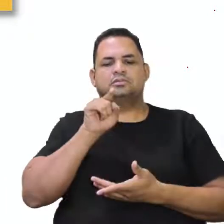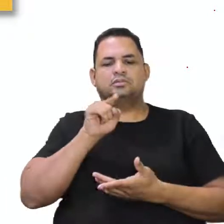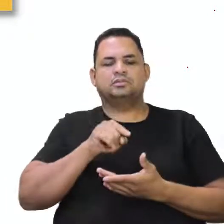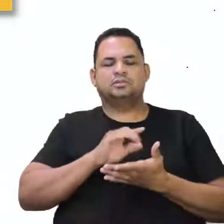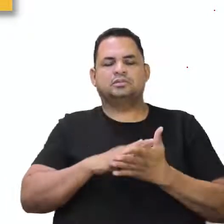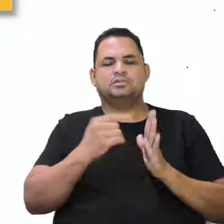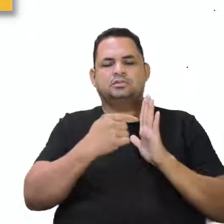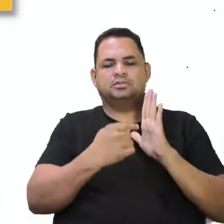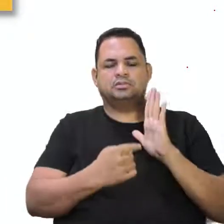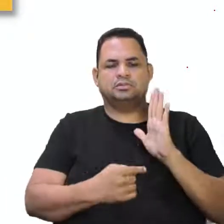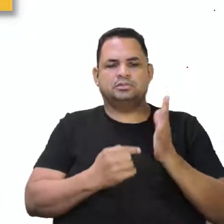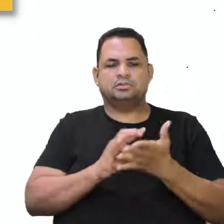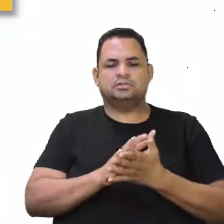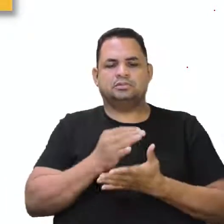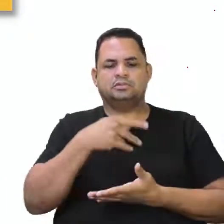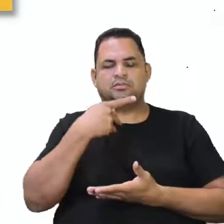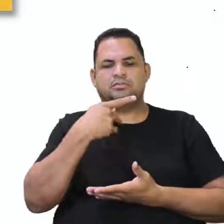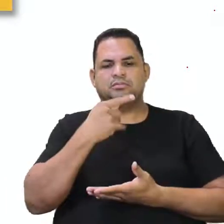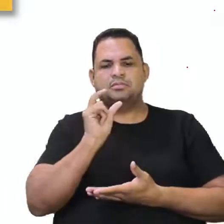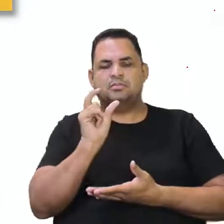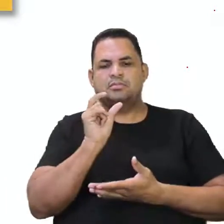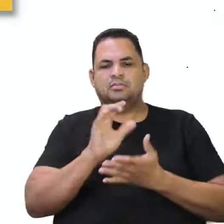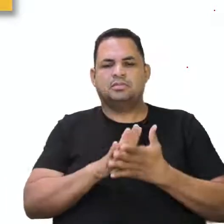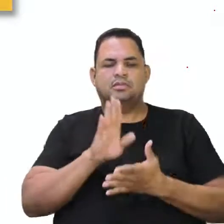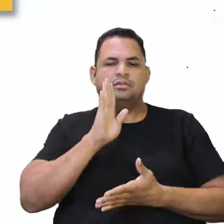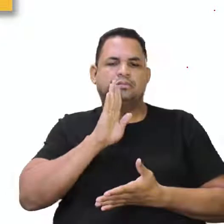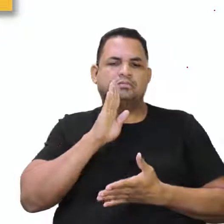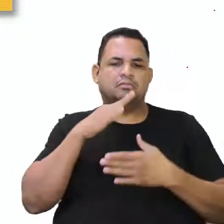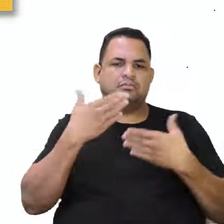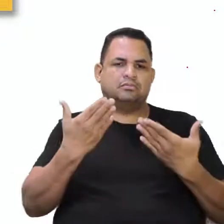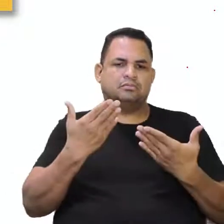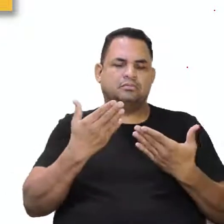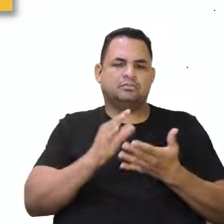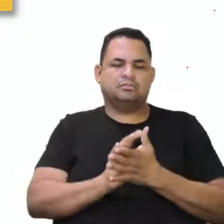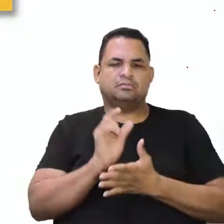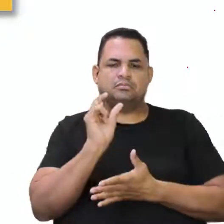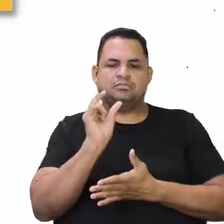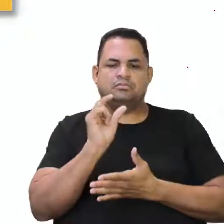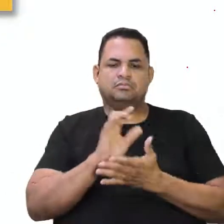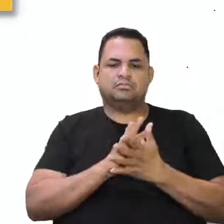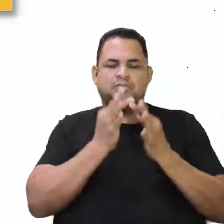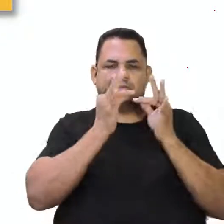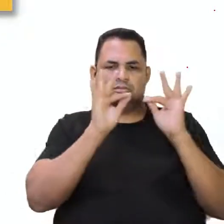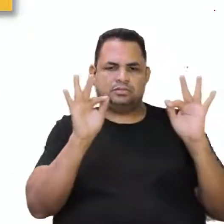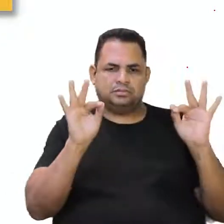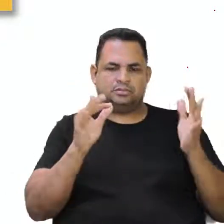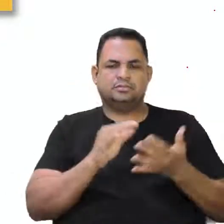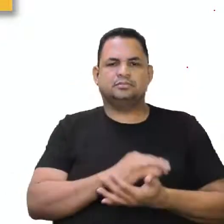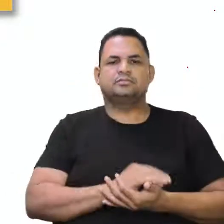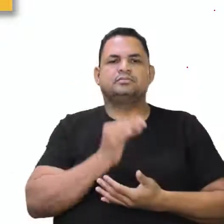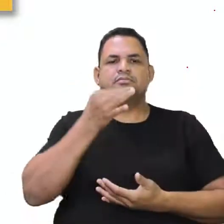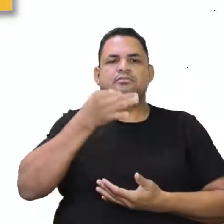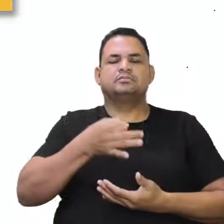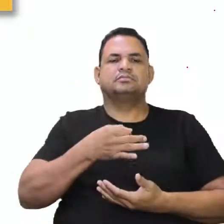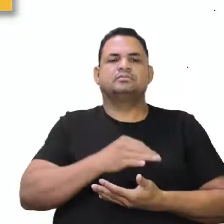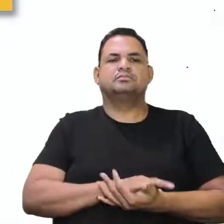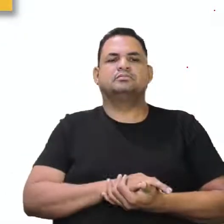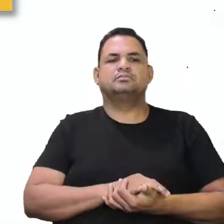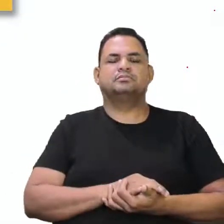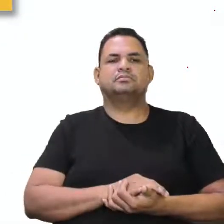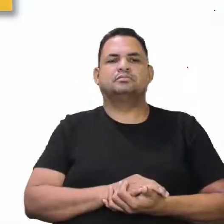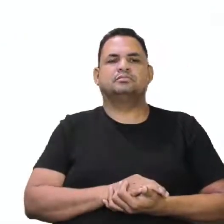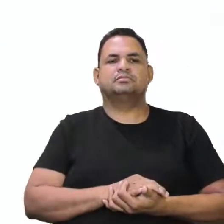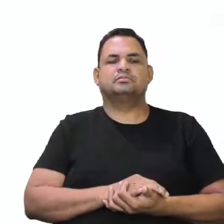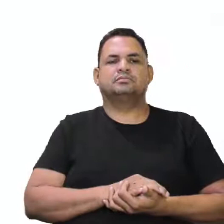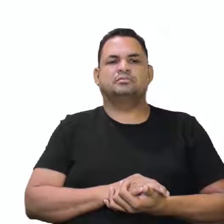de discurso para deixar muito mais bacana as palavras, as frases, aliás, certo? Vamos